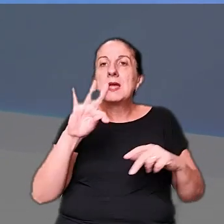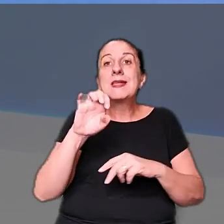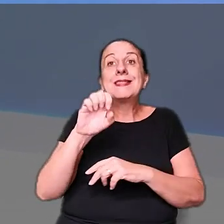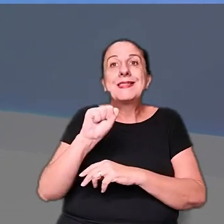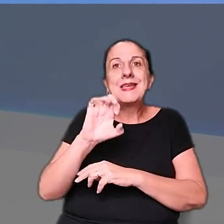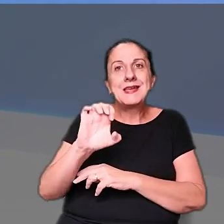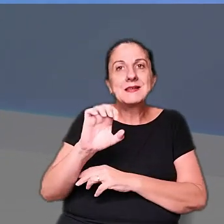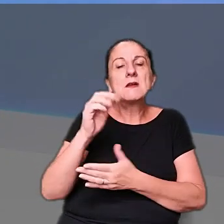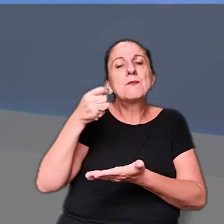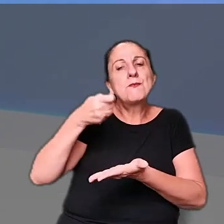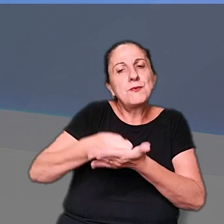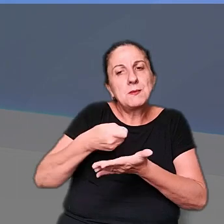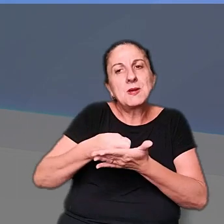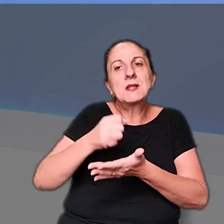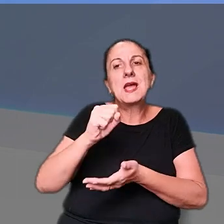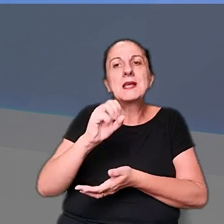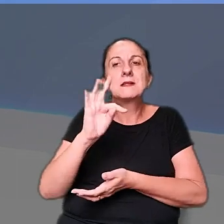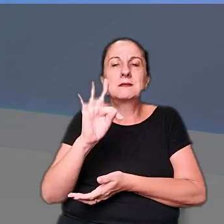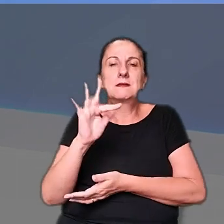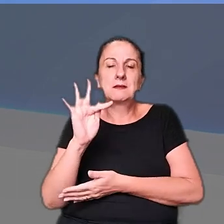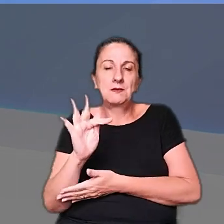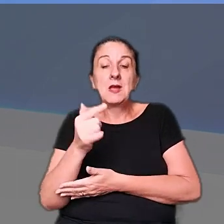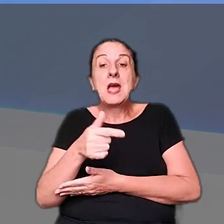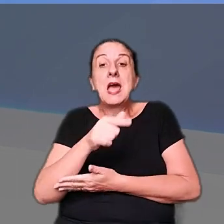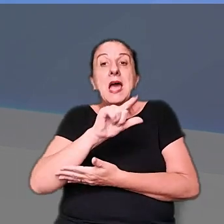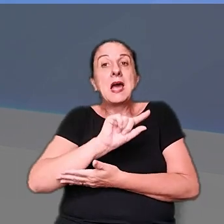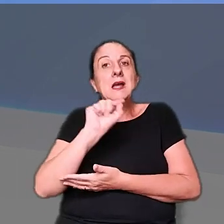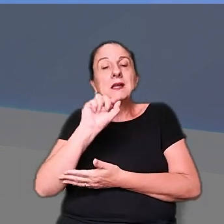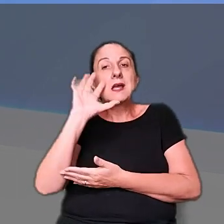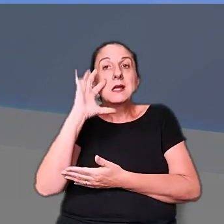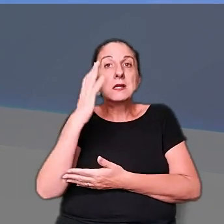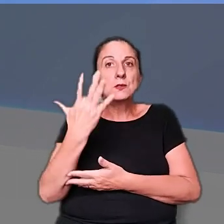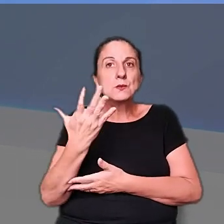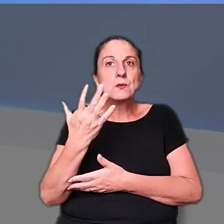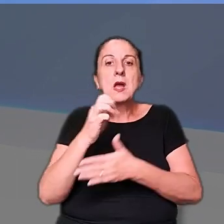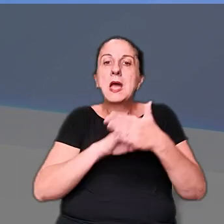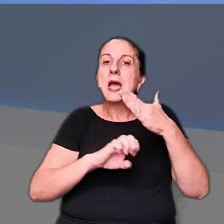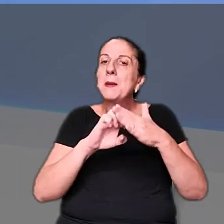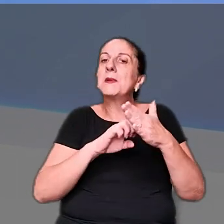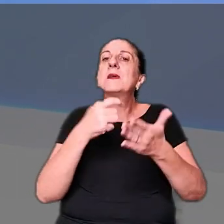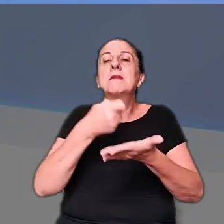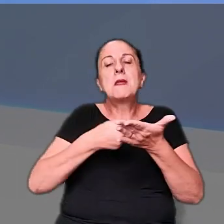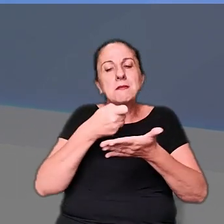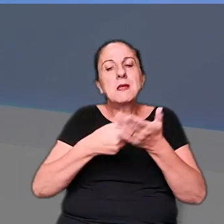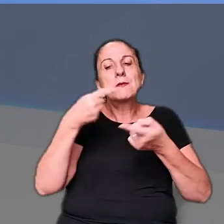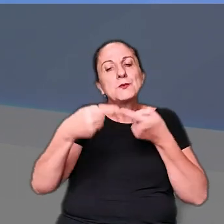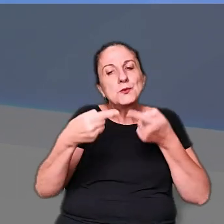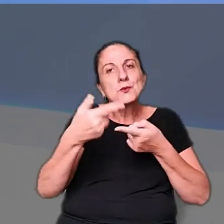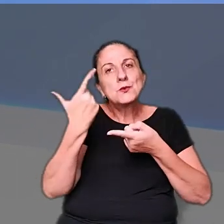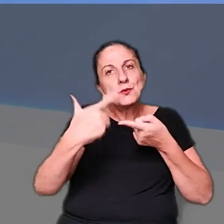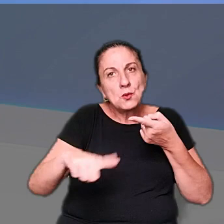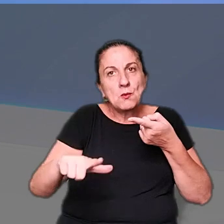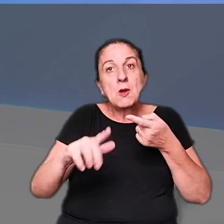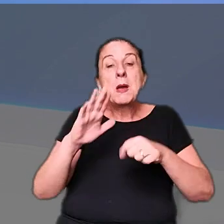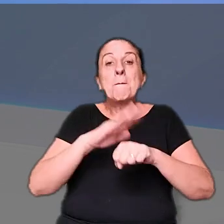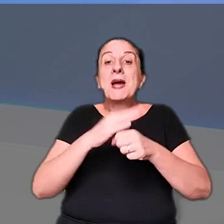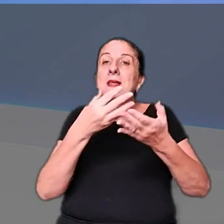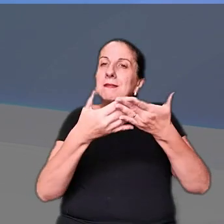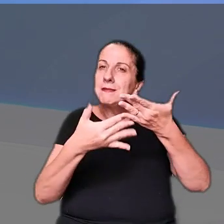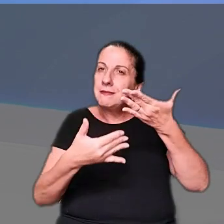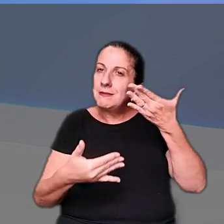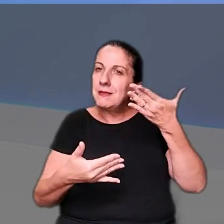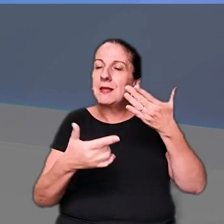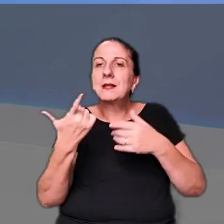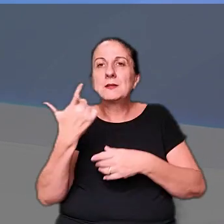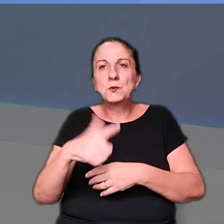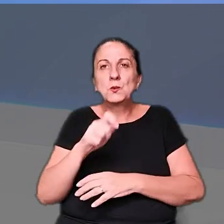A tese foi firmada pelo STF antes do trânsito em julgado da decisão que a empresa tentava rediscutir. Vamos saber mais detalhes